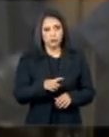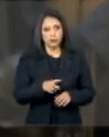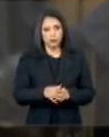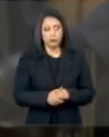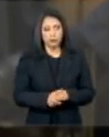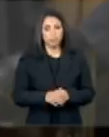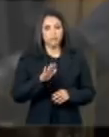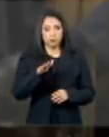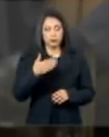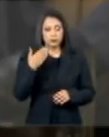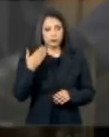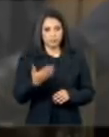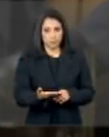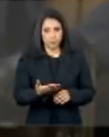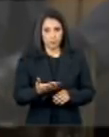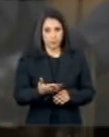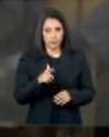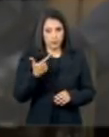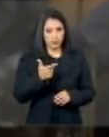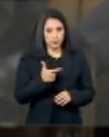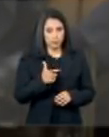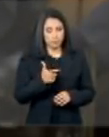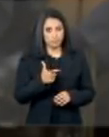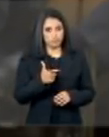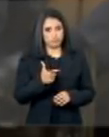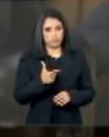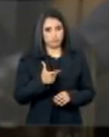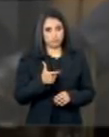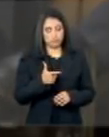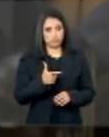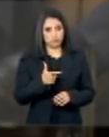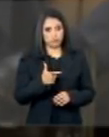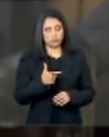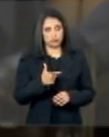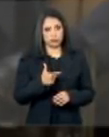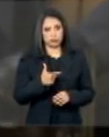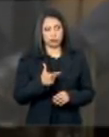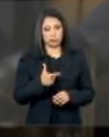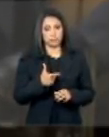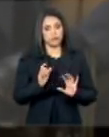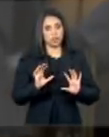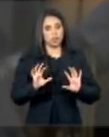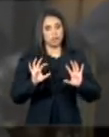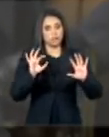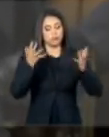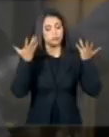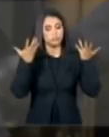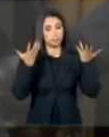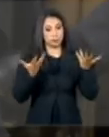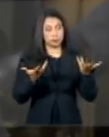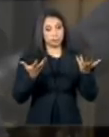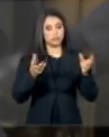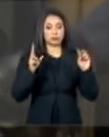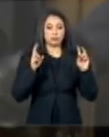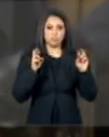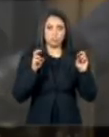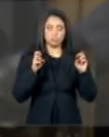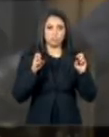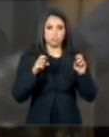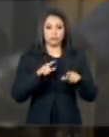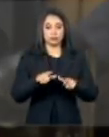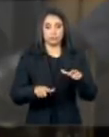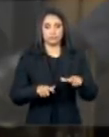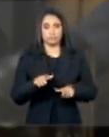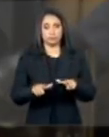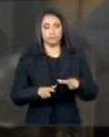excelências não a quando da jubilação então tema aqui tratado do servidor